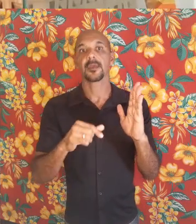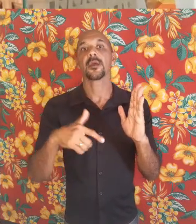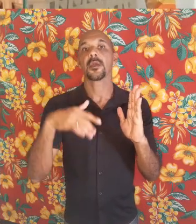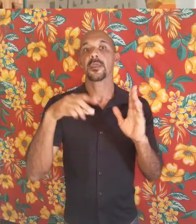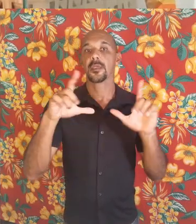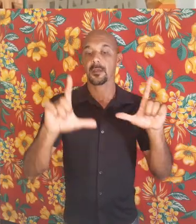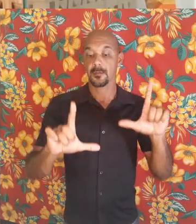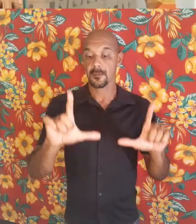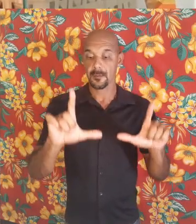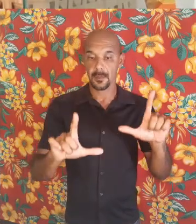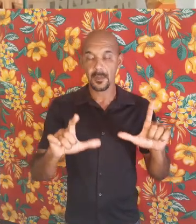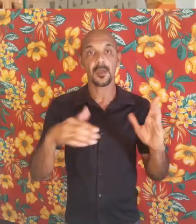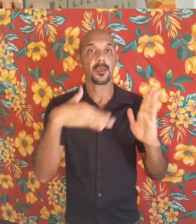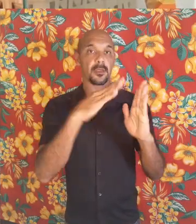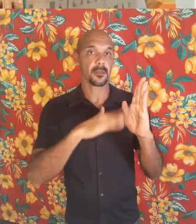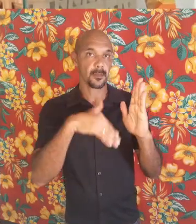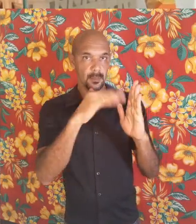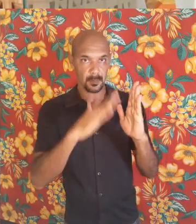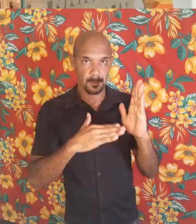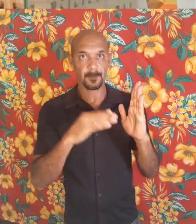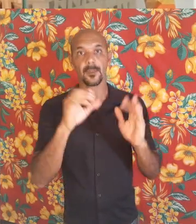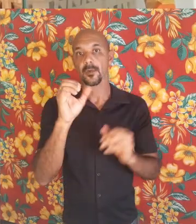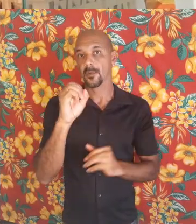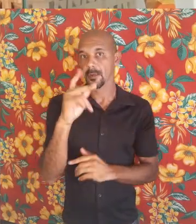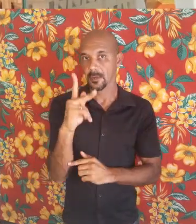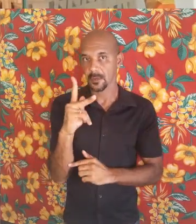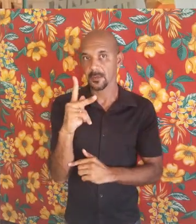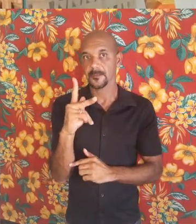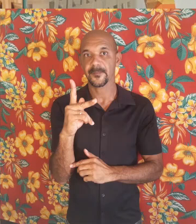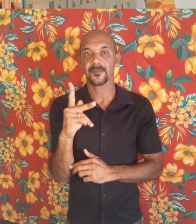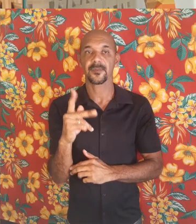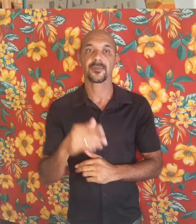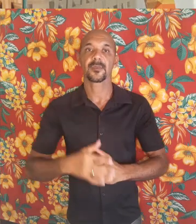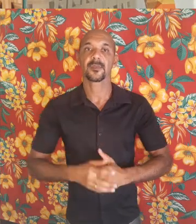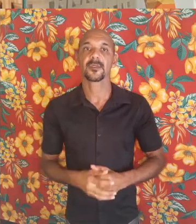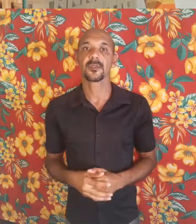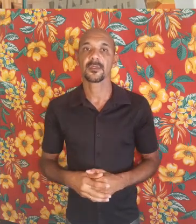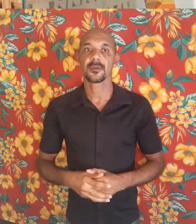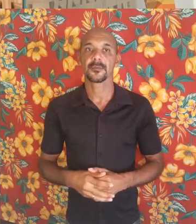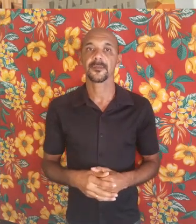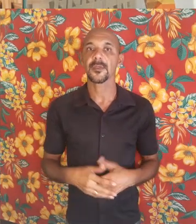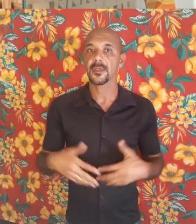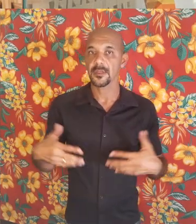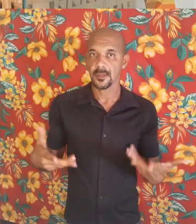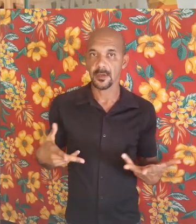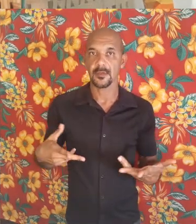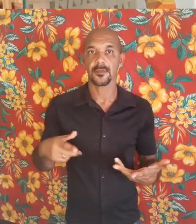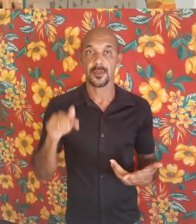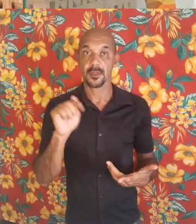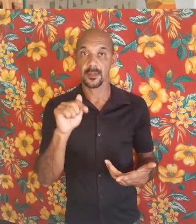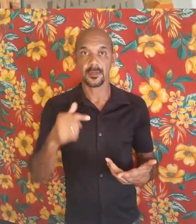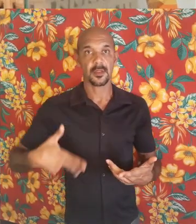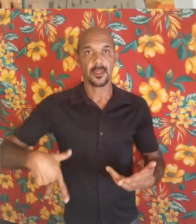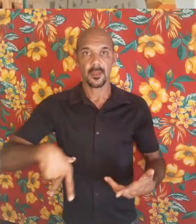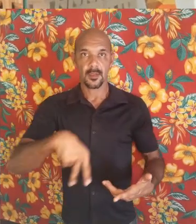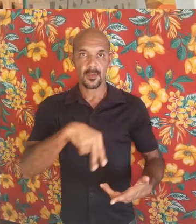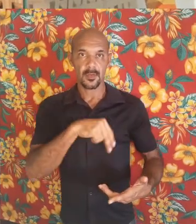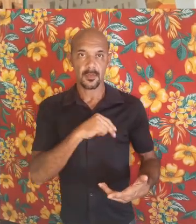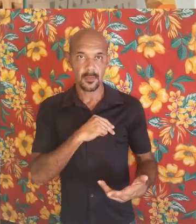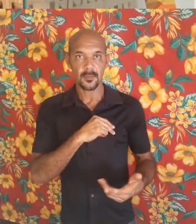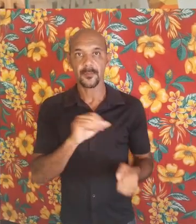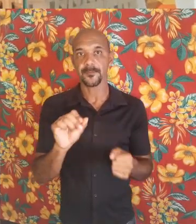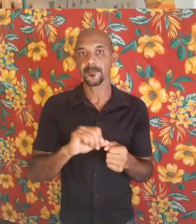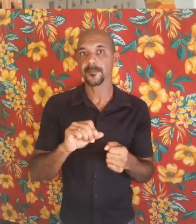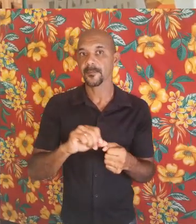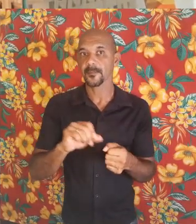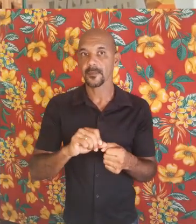pinto, ok? É assim que é feito o nosso quadro. Se for de cores, também, né? A